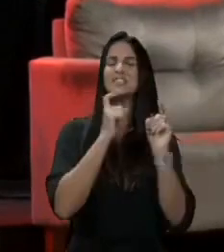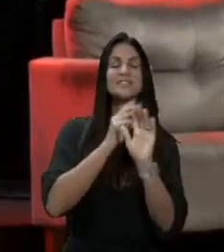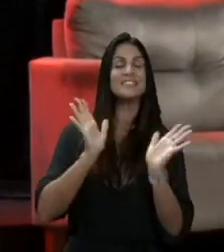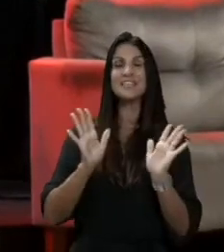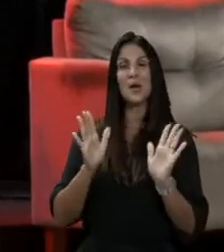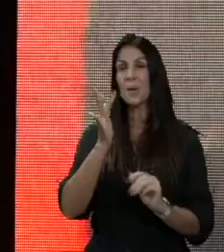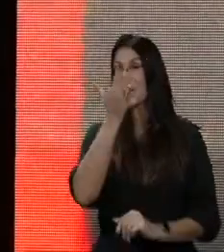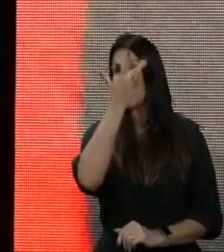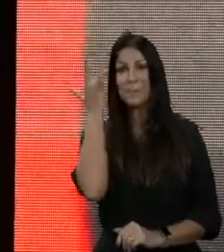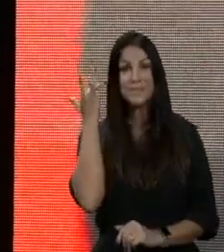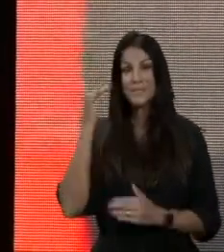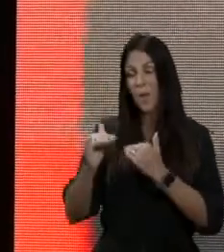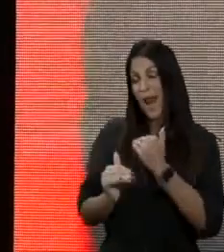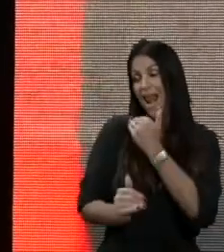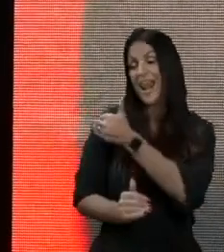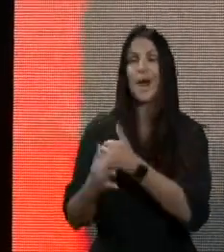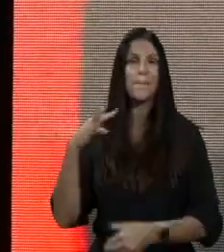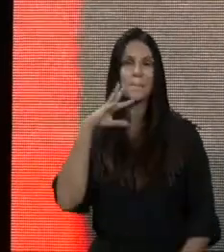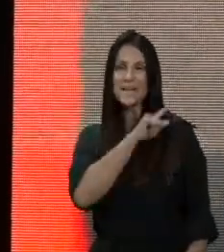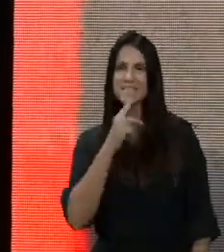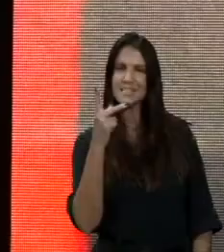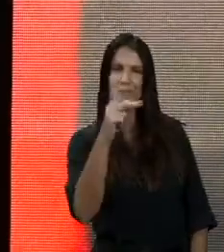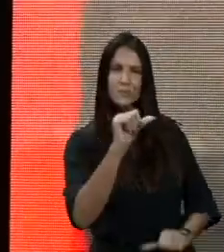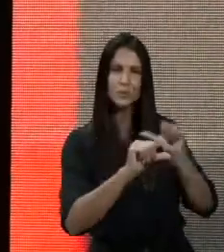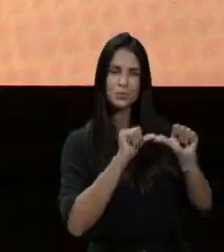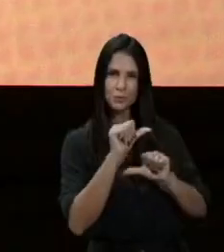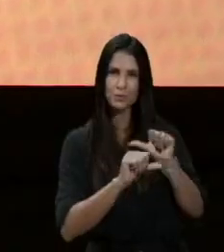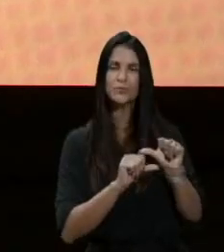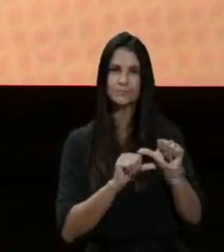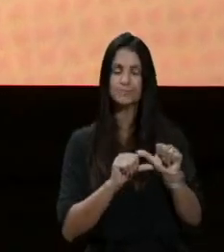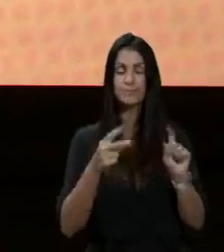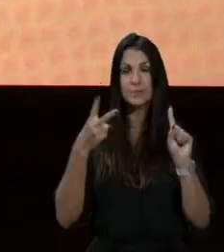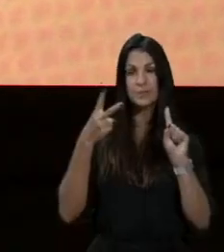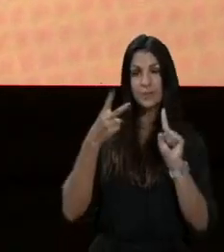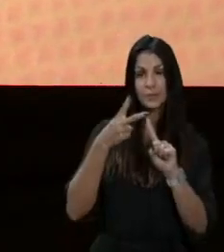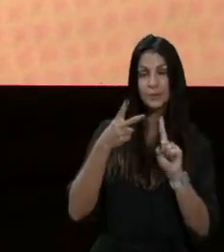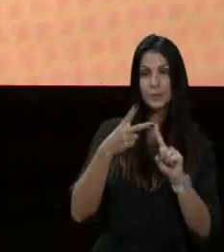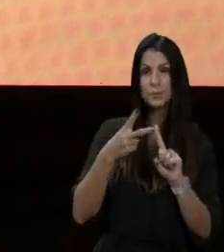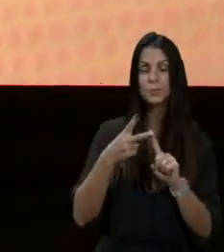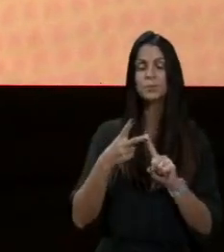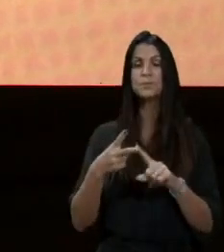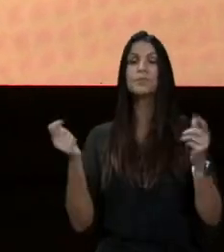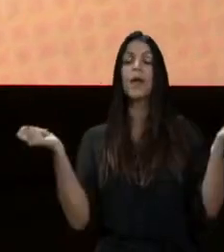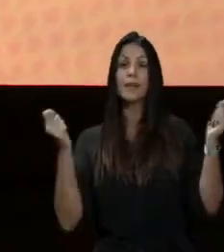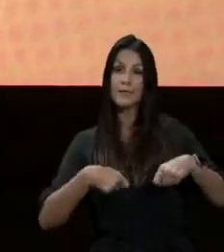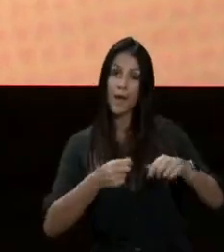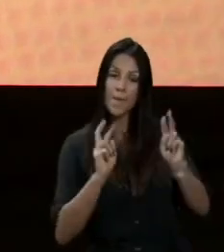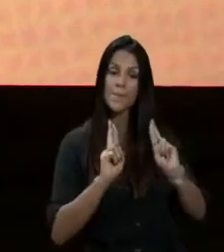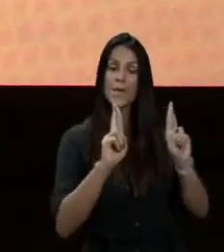lado vai perceber em segundo lugar ainda dá para ter esperança Se as pessoas verem